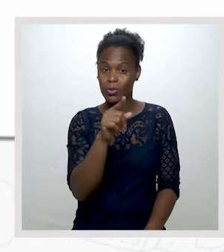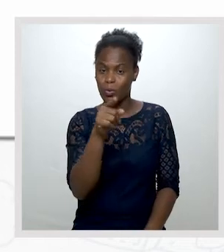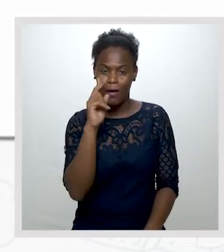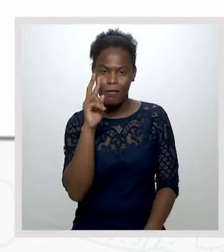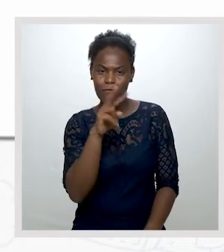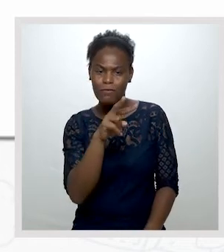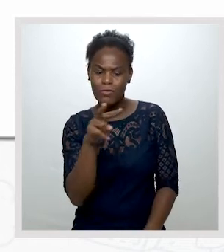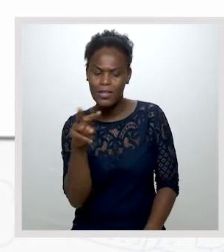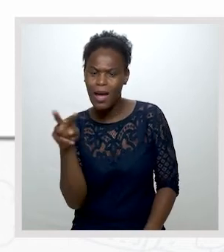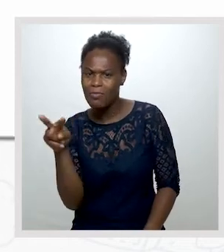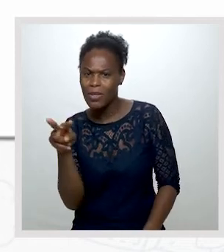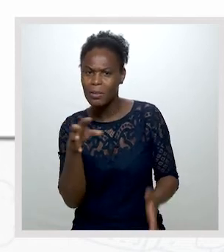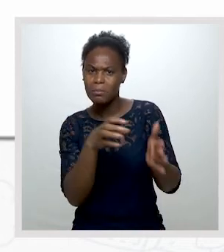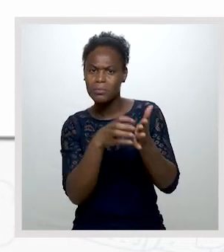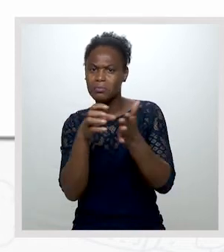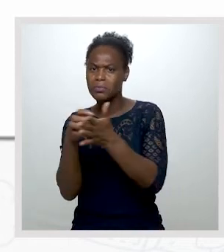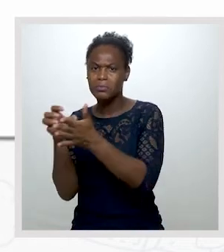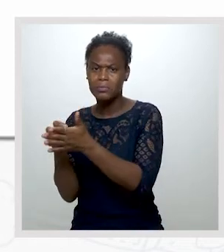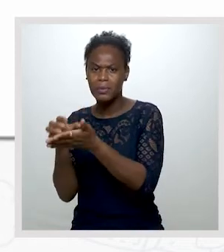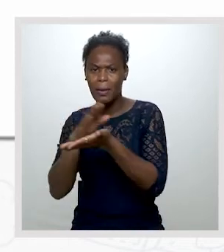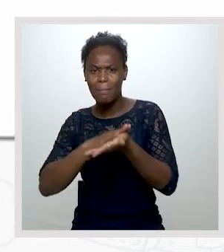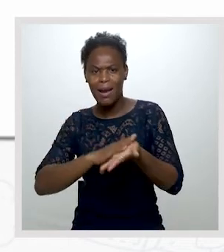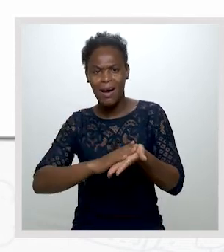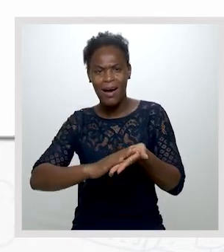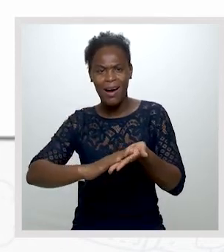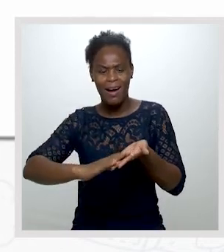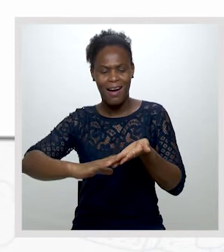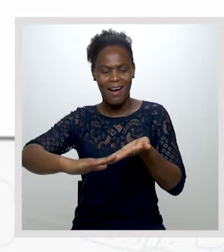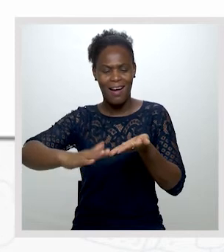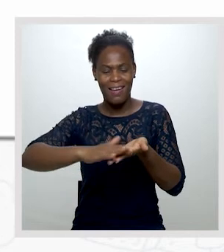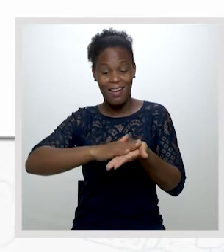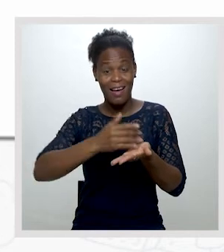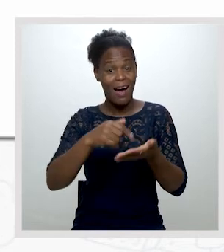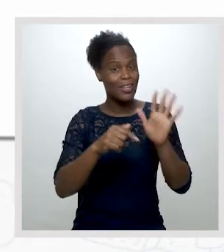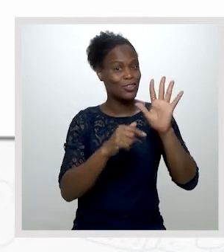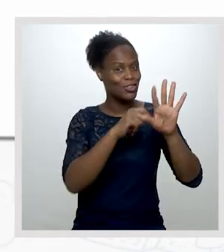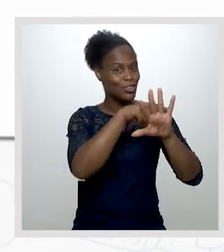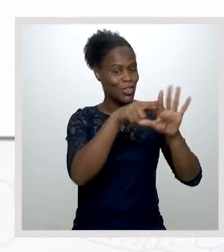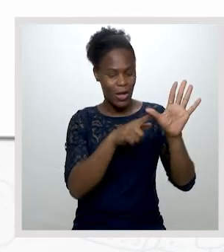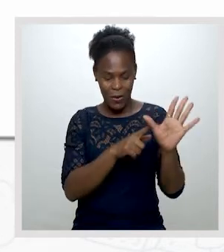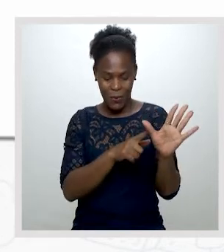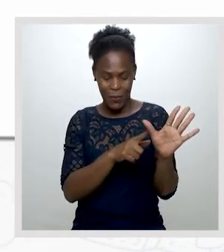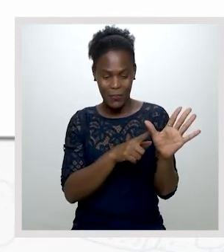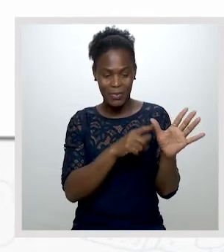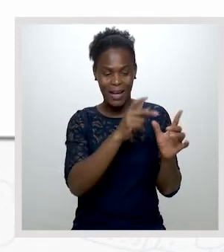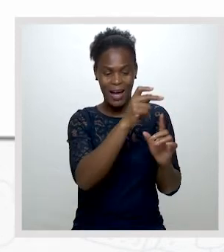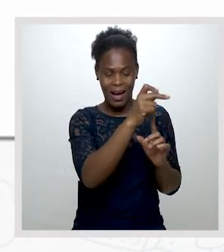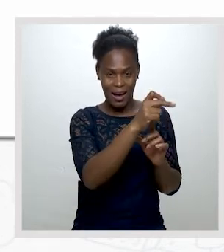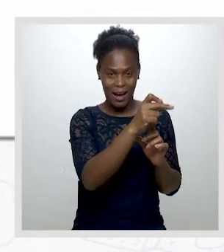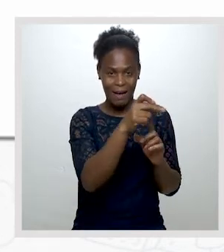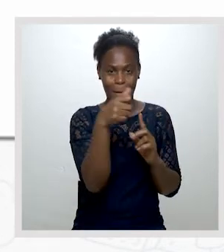as seguintes figuras planas. Temos ali cinco figuras. Figura A,